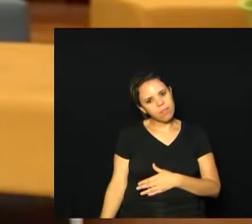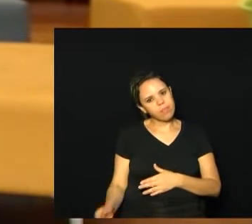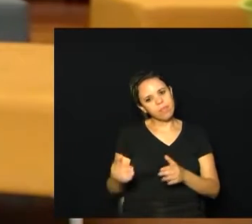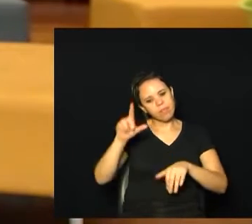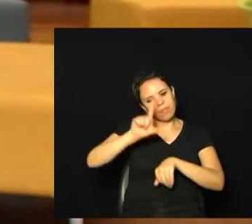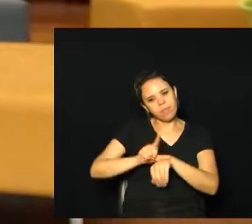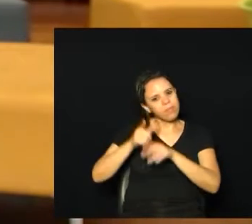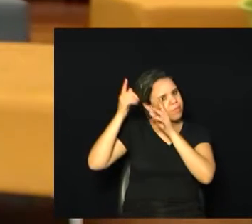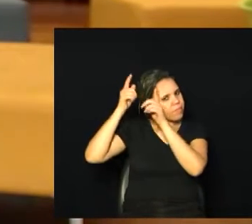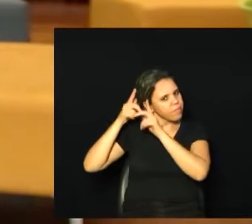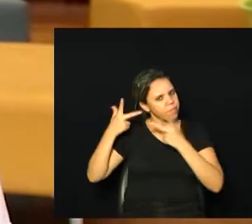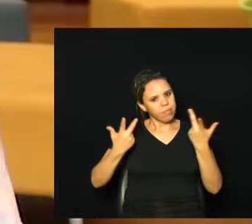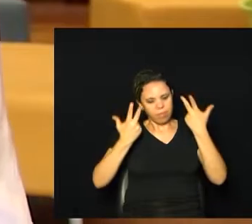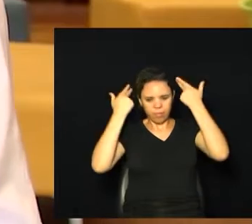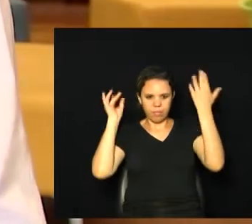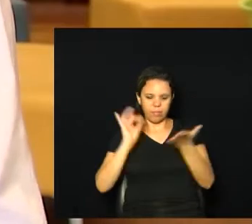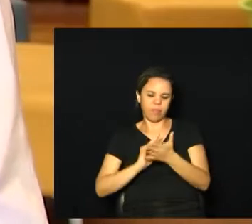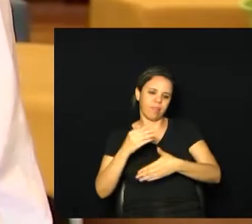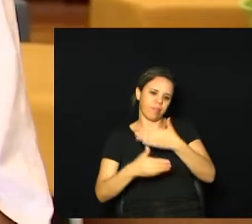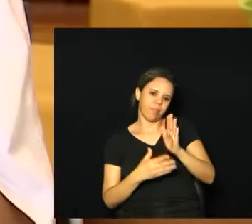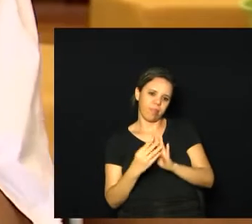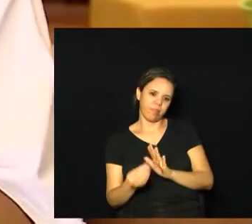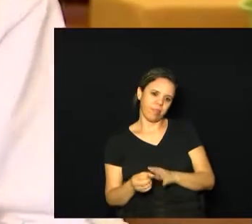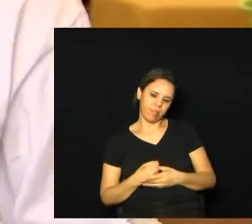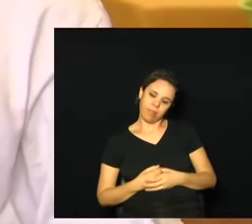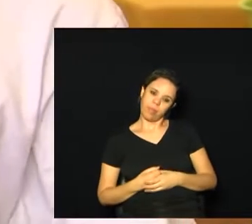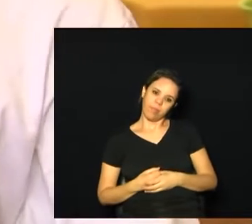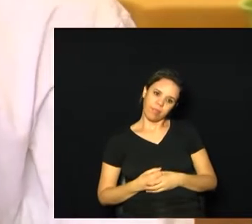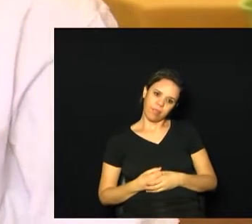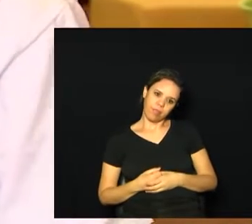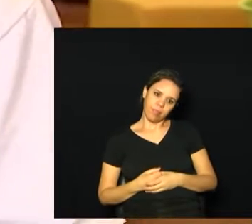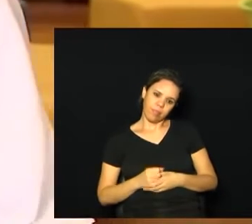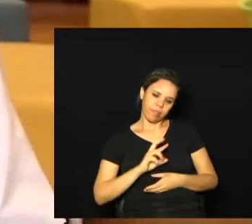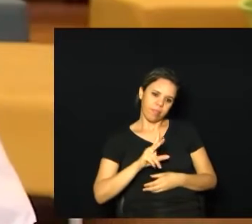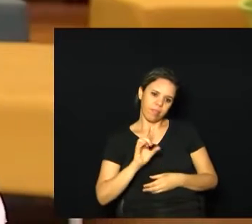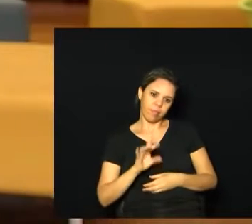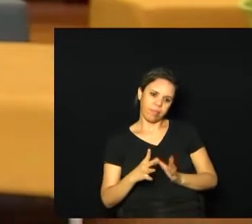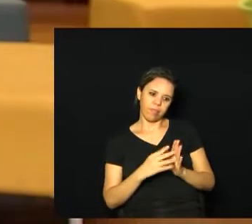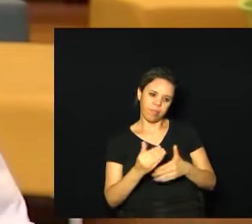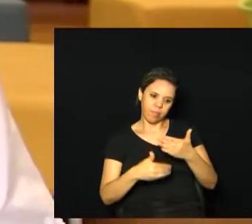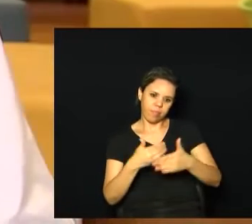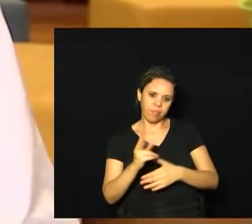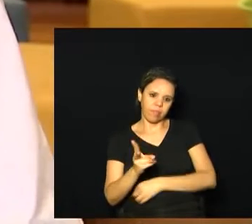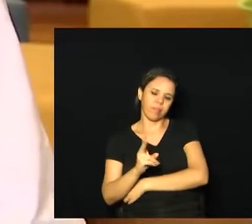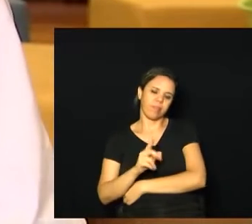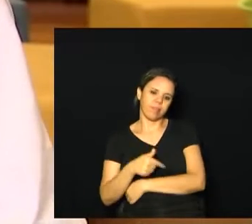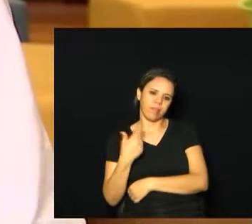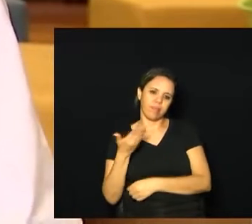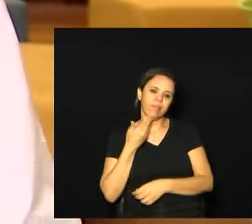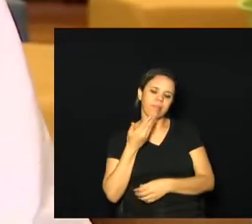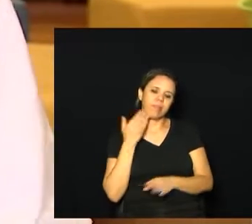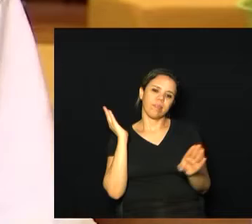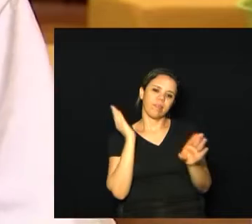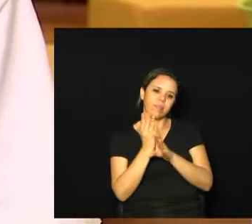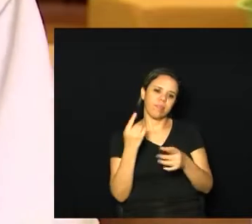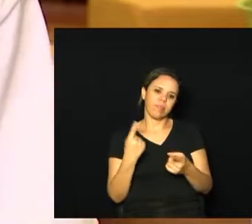de beleza afro vire de fato uma tendência? Olha, não uma tendência, mas que seja mais fácil